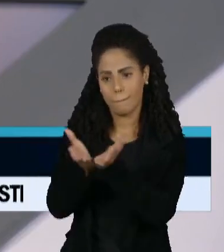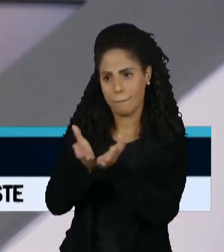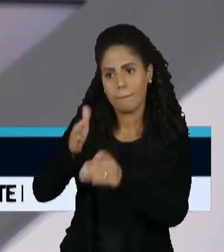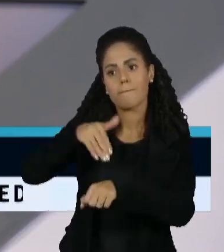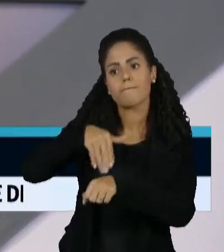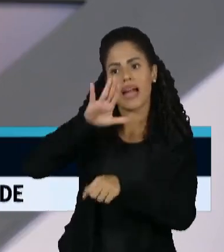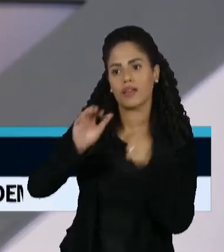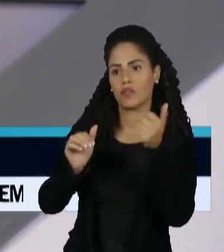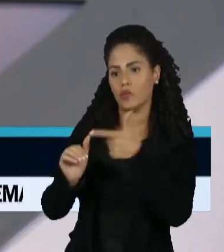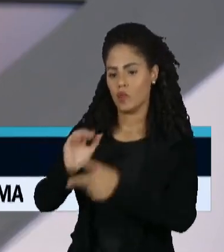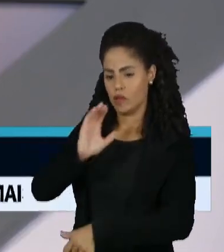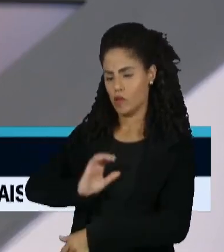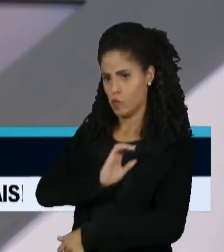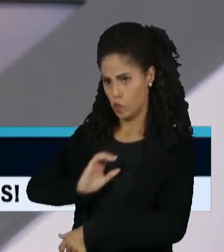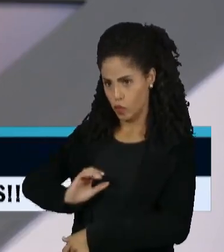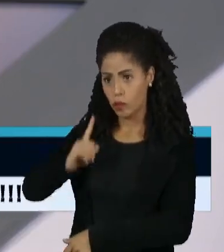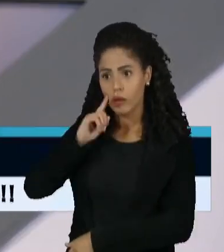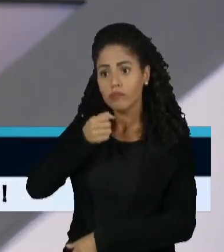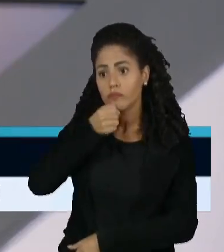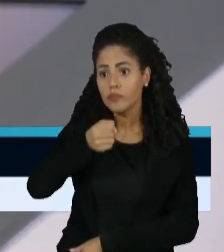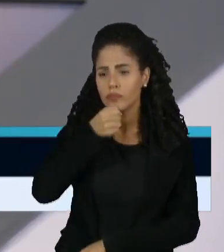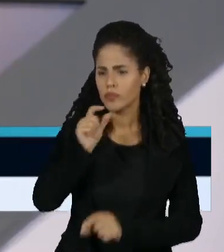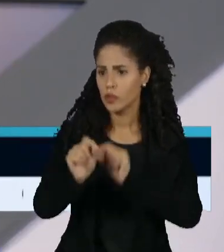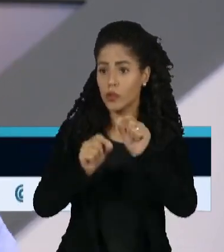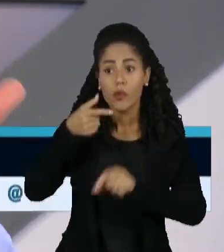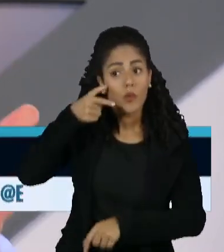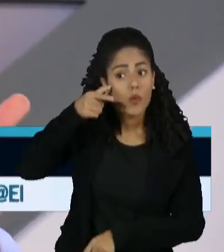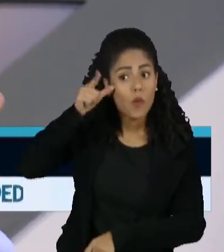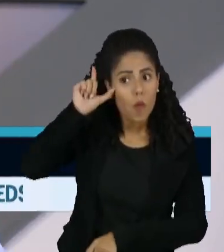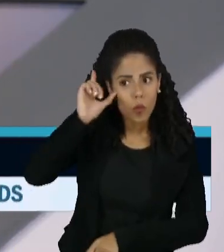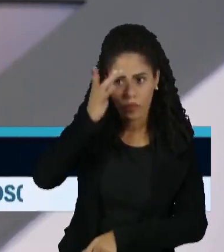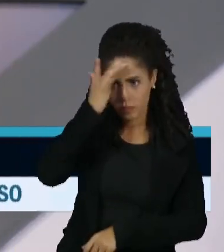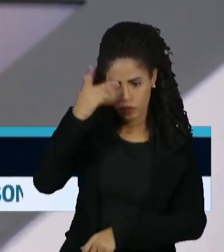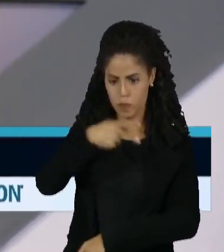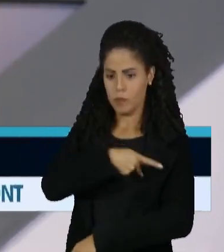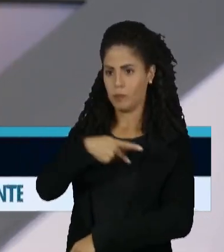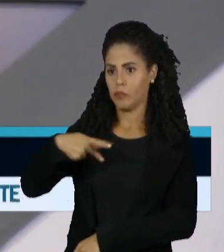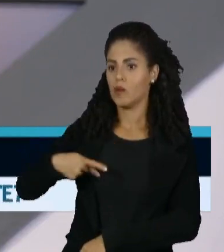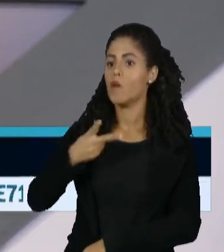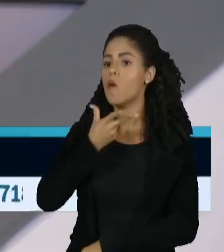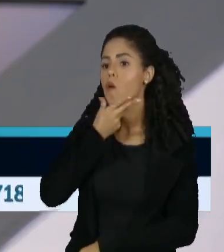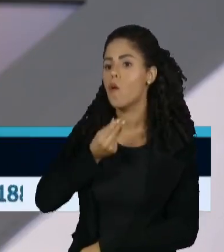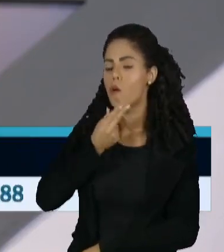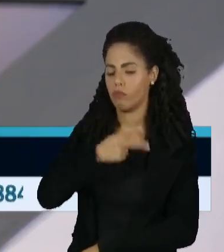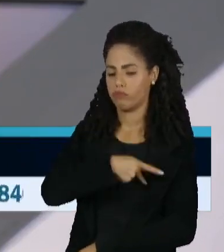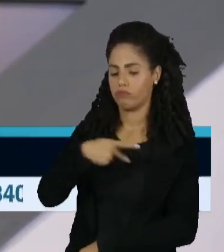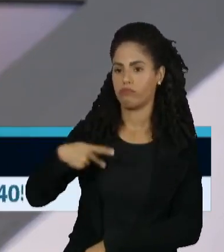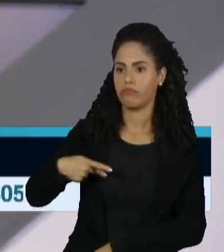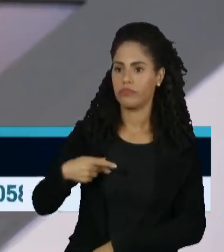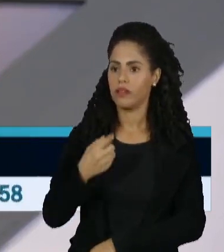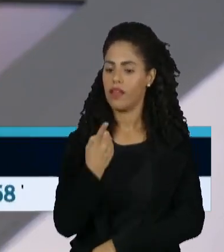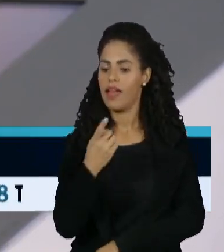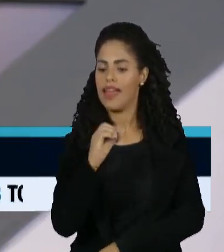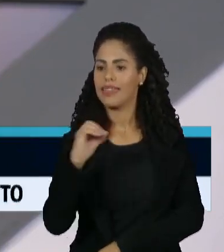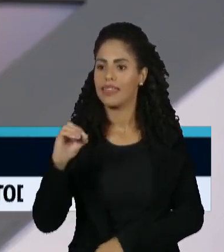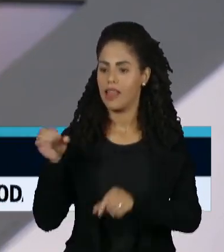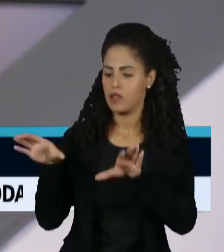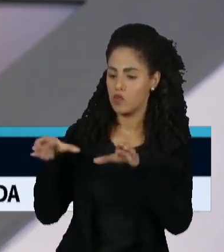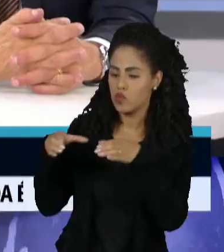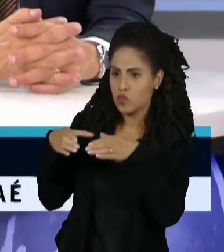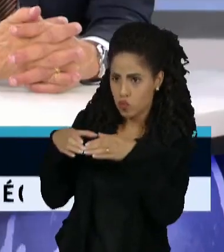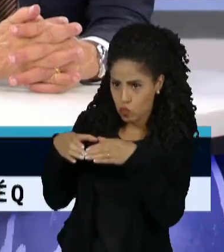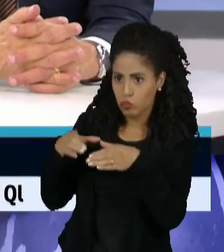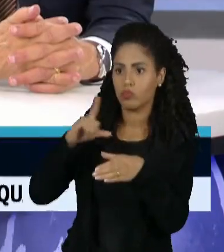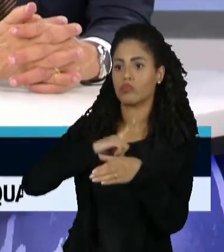E eu vi uma entrevista ontem de um pastor que disse que havia pelo menos 10 grupos, sendo que o